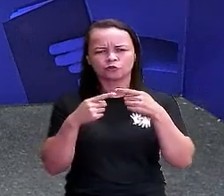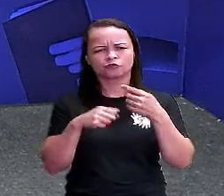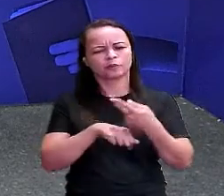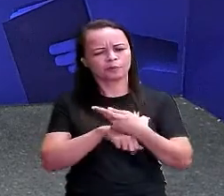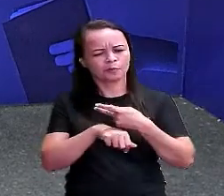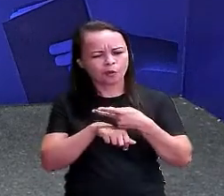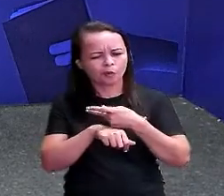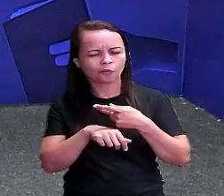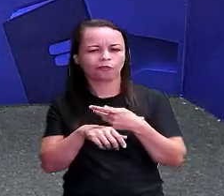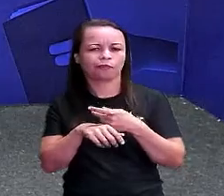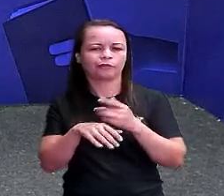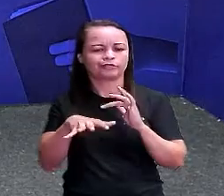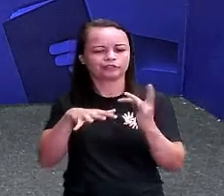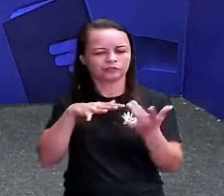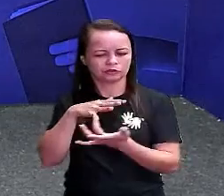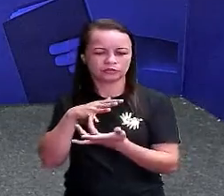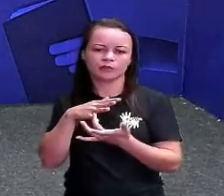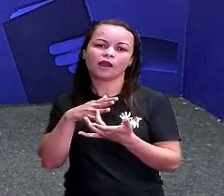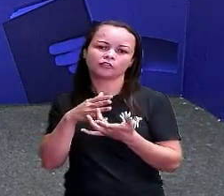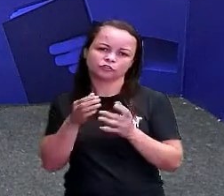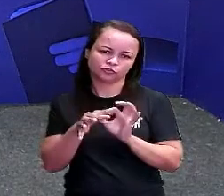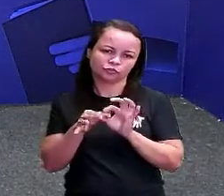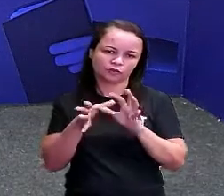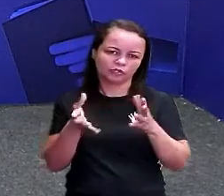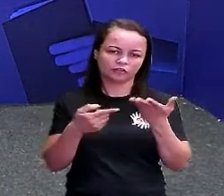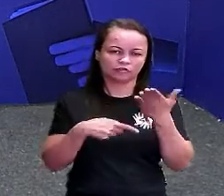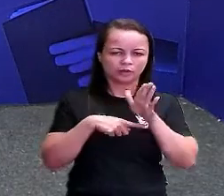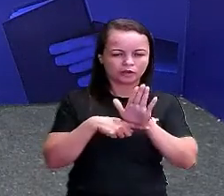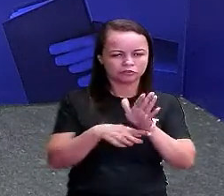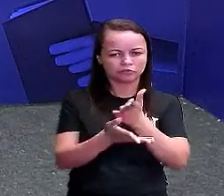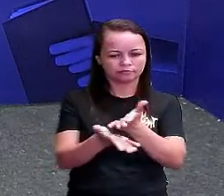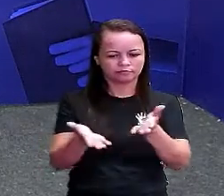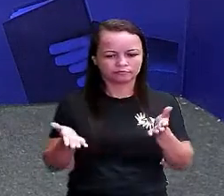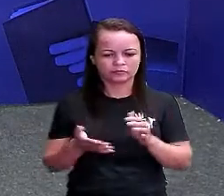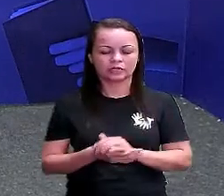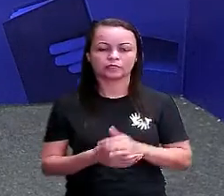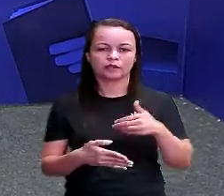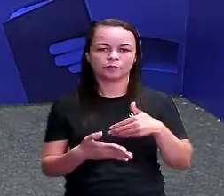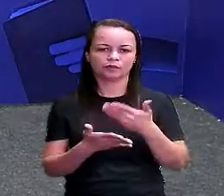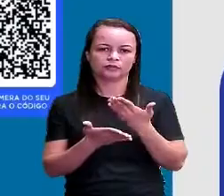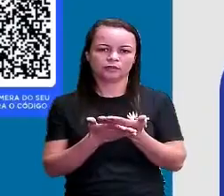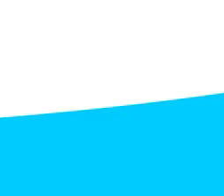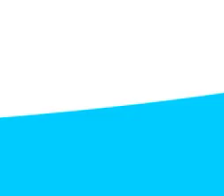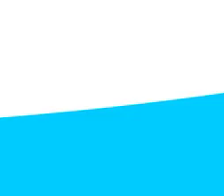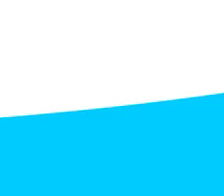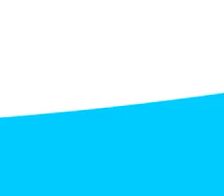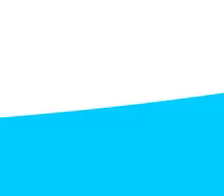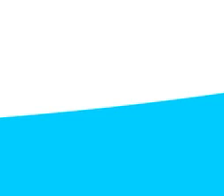procurar nas redes sociais que eu estou disponível para ajudar todos vocês. E até a próxima aula.